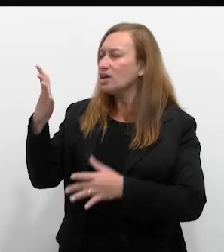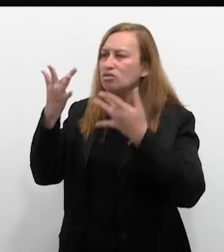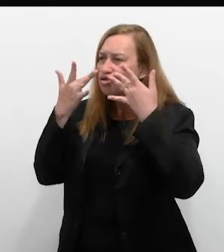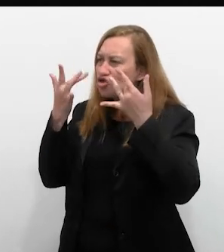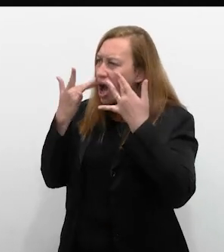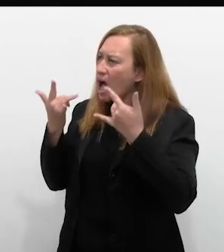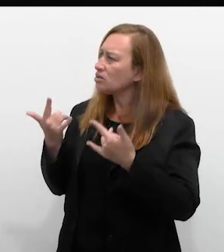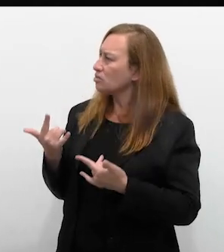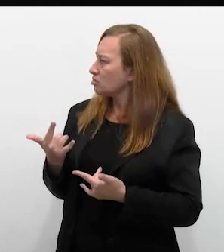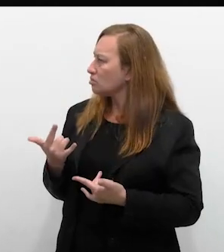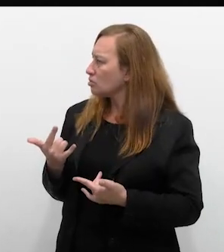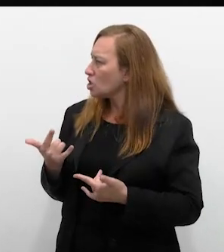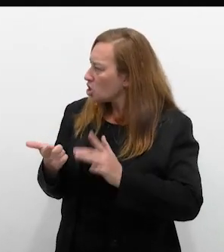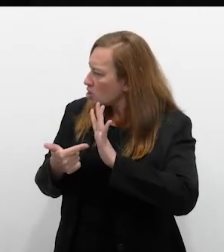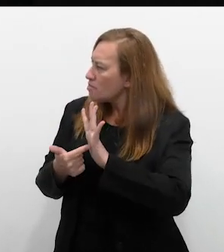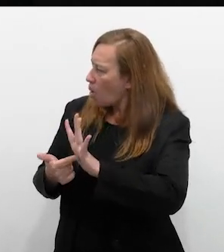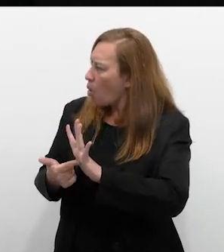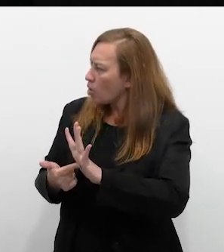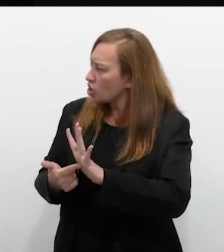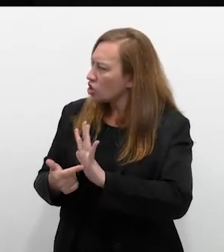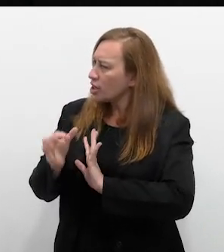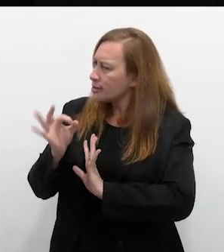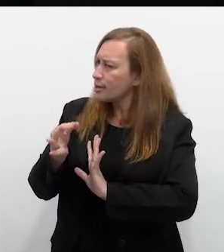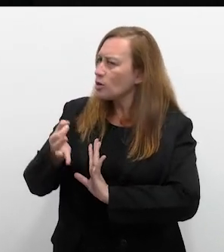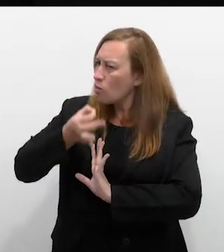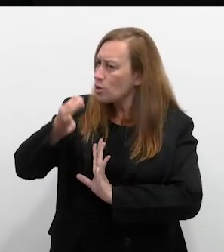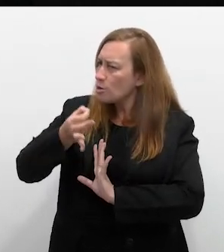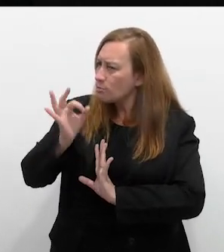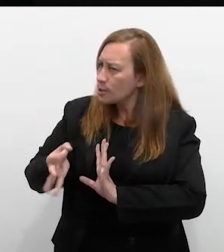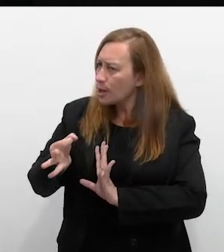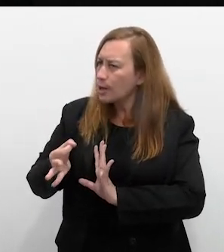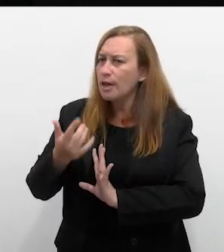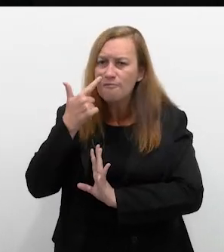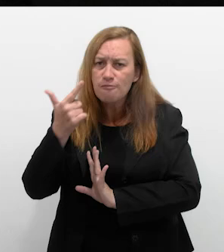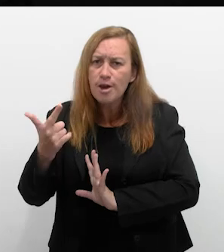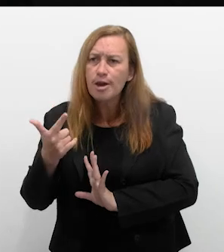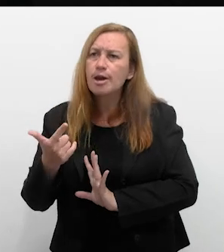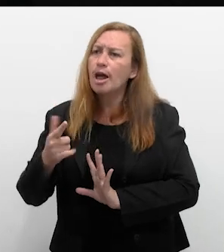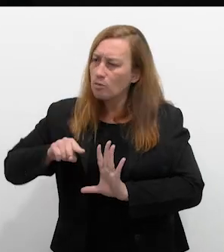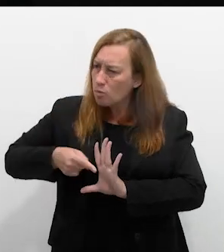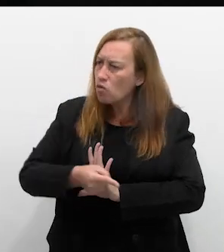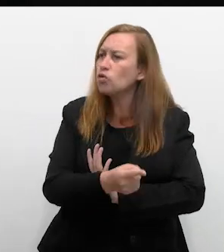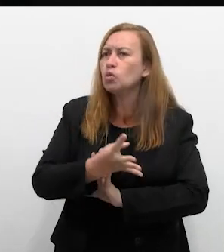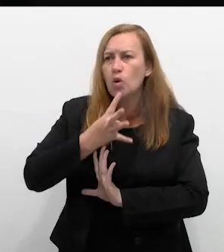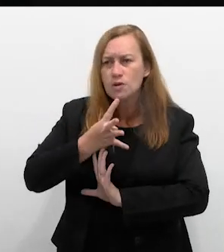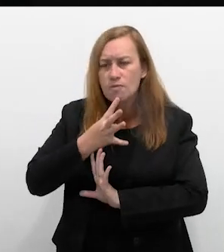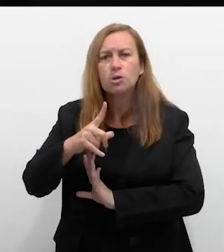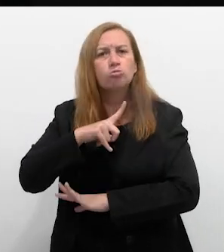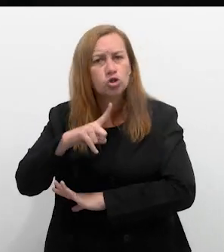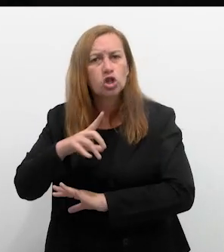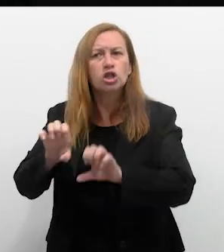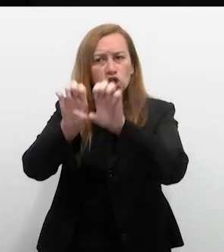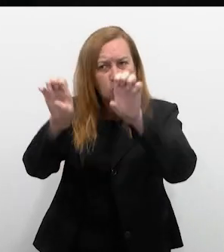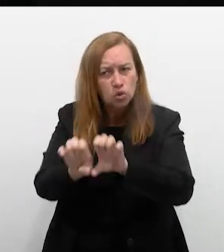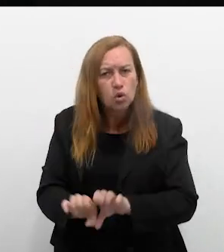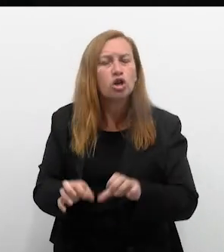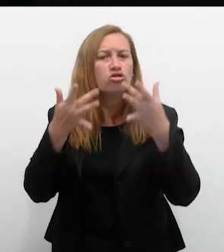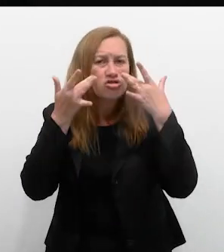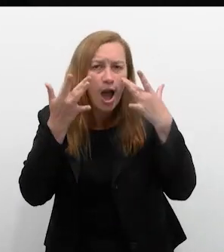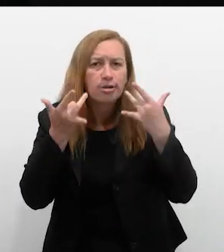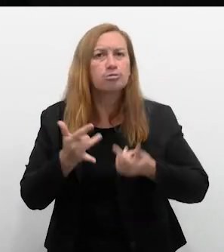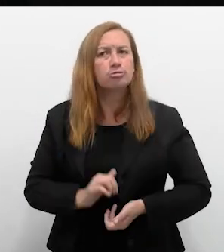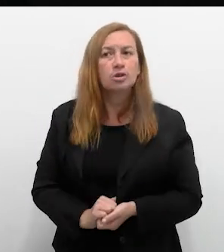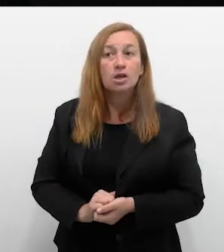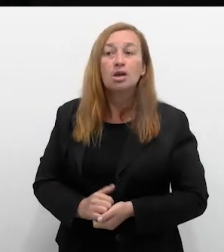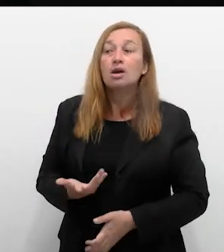grande produtor, e ganha o embate com ele no argumento, porque realmente ela tinha um profundo conhecimento da